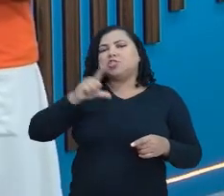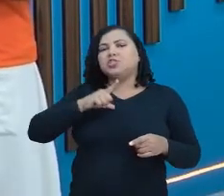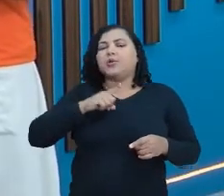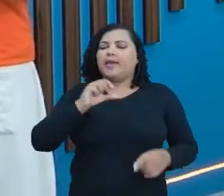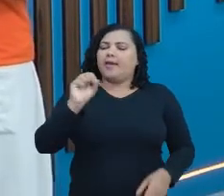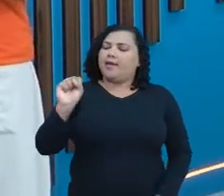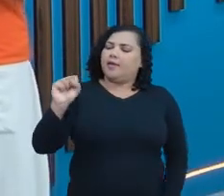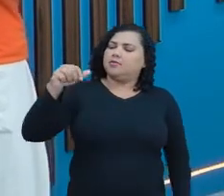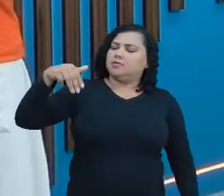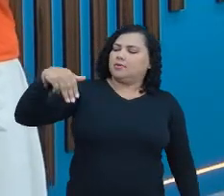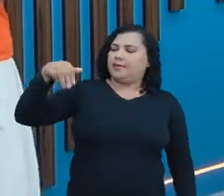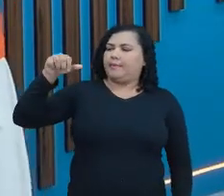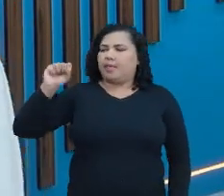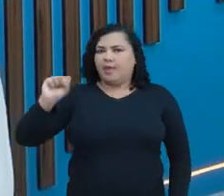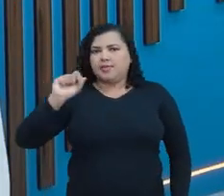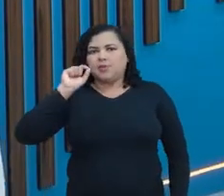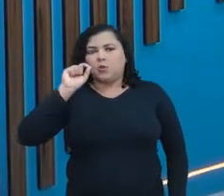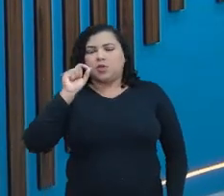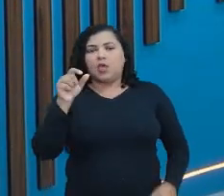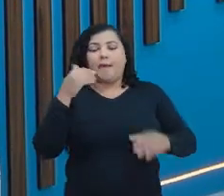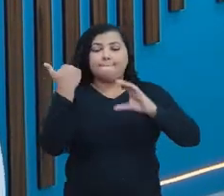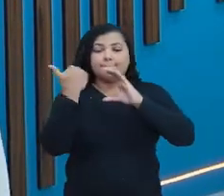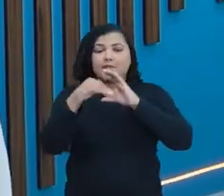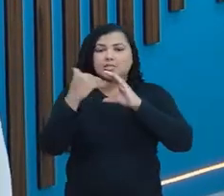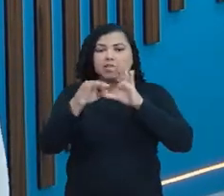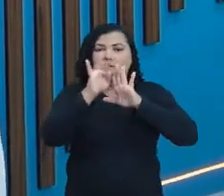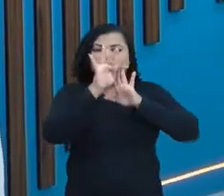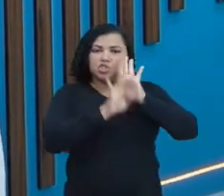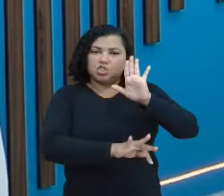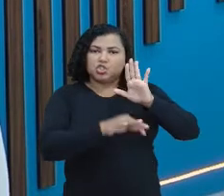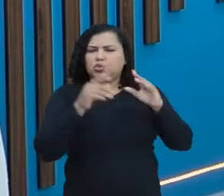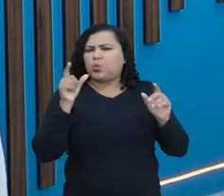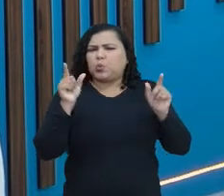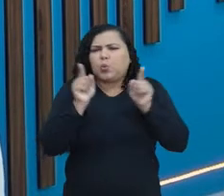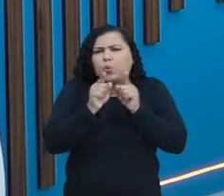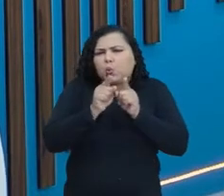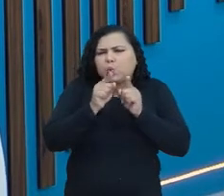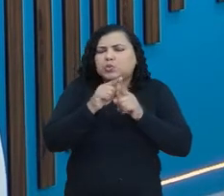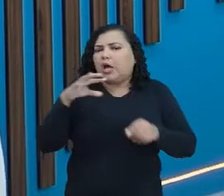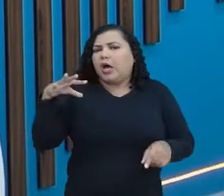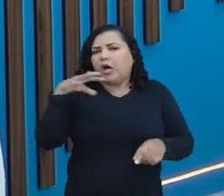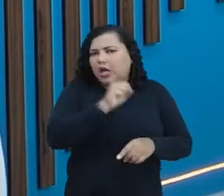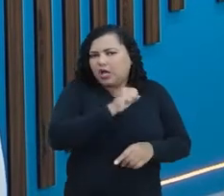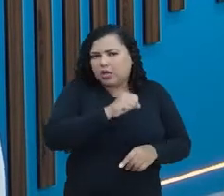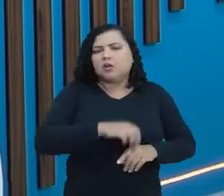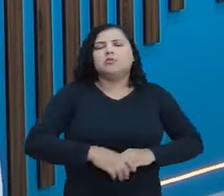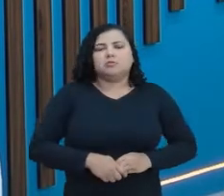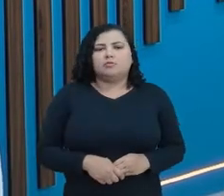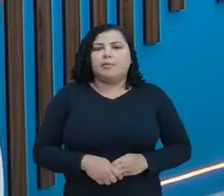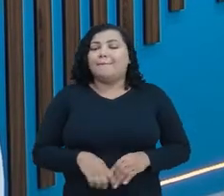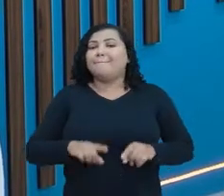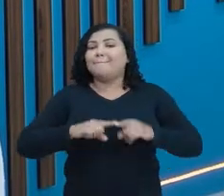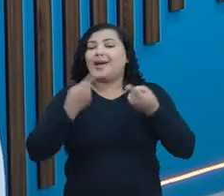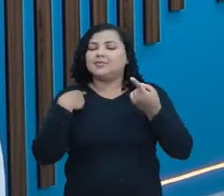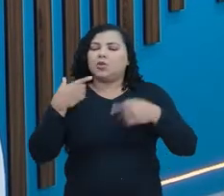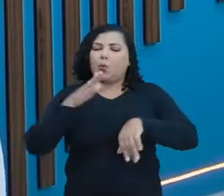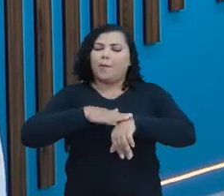texto, curtas, rápidas, mas que não tem essa